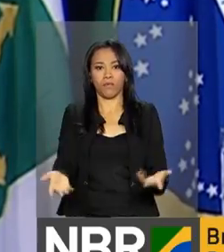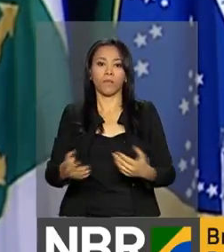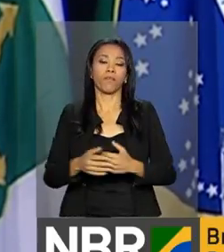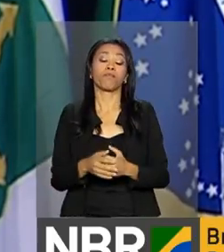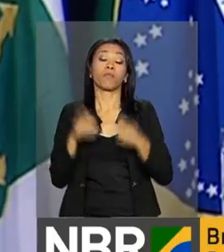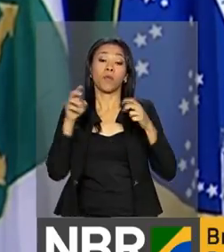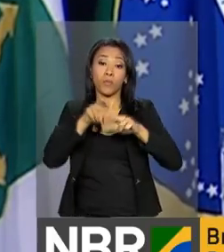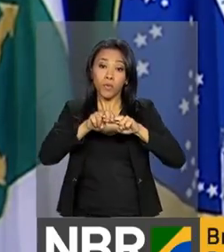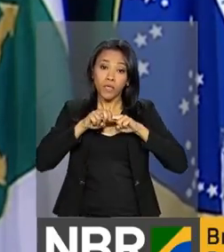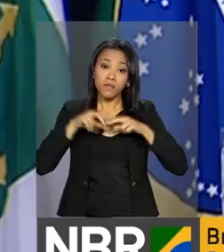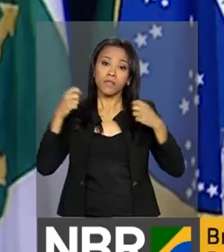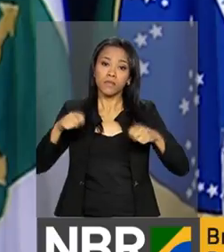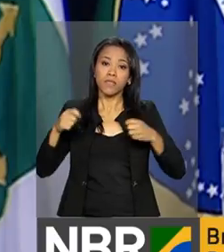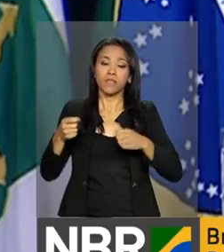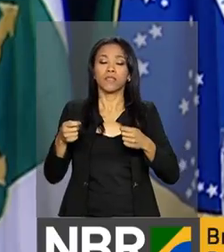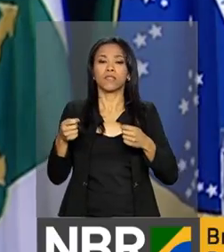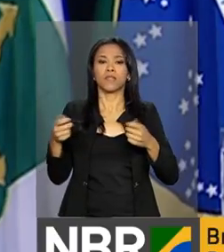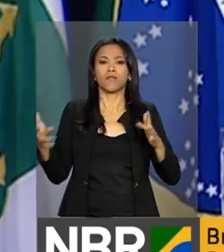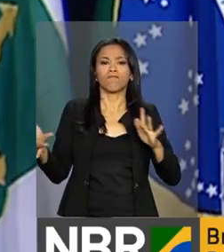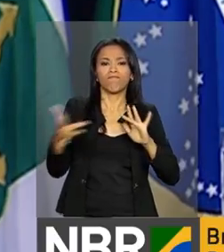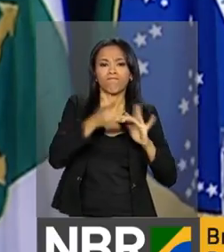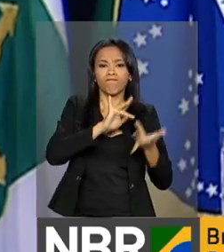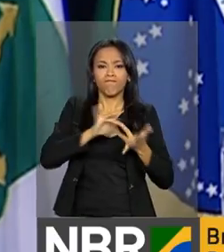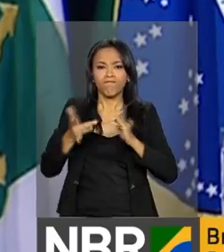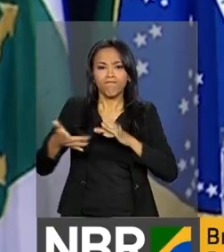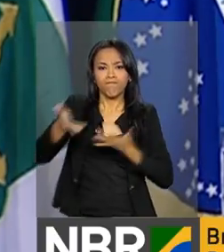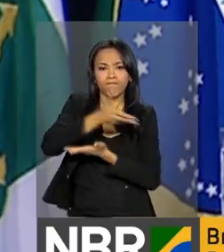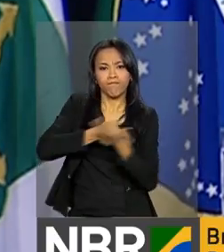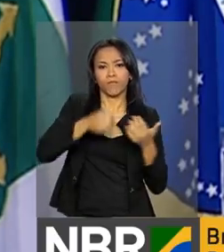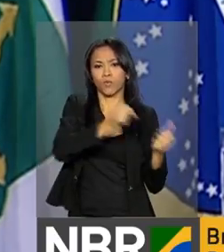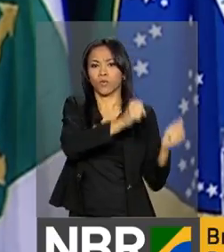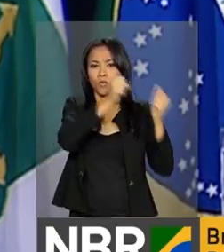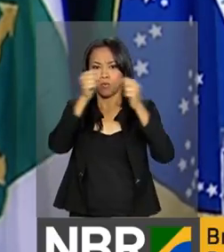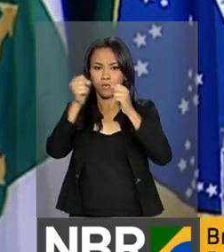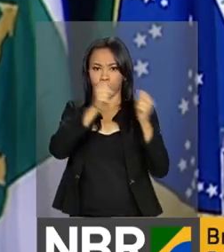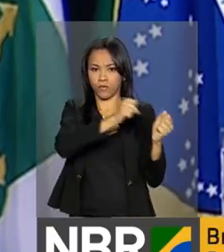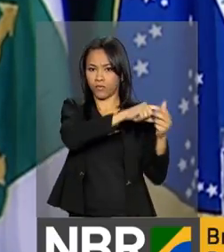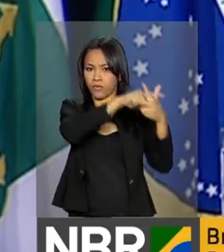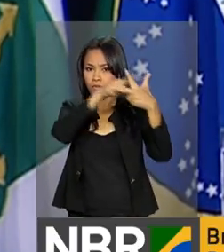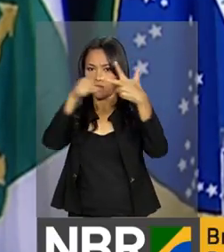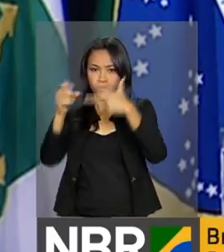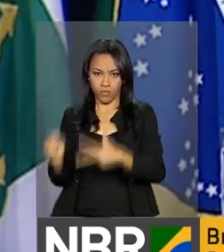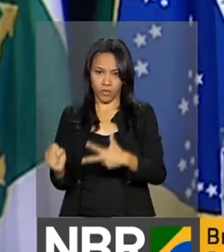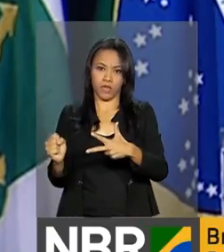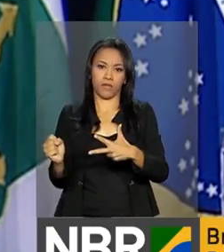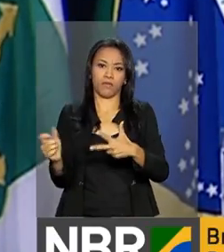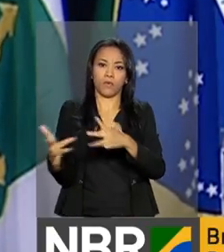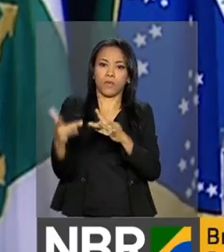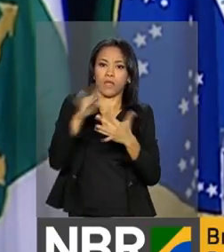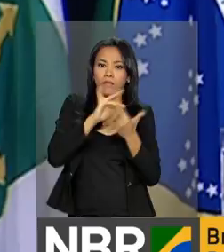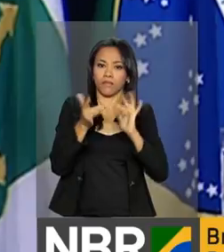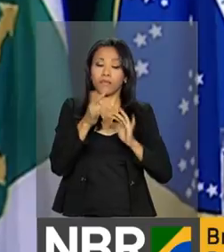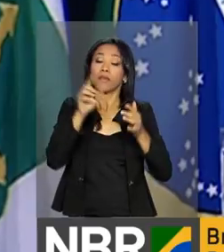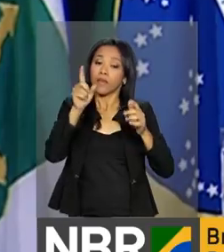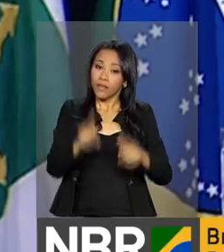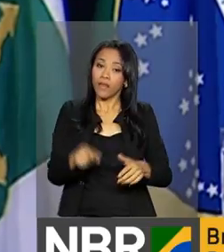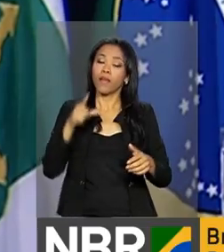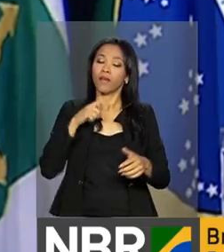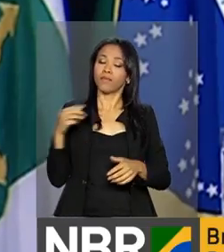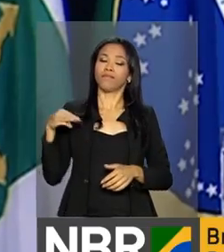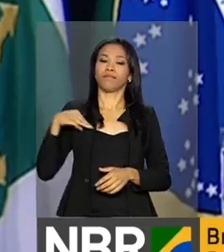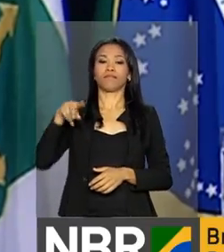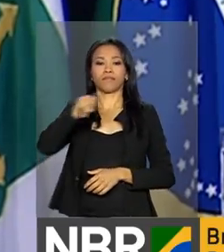harmonia entre os poderes e nesse capítulo doutora raquel entra o ministério público